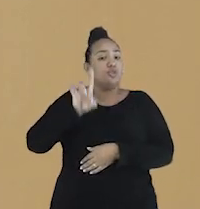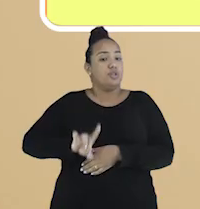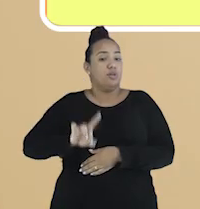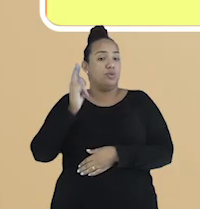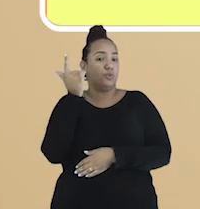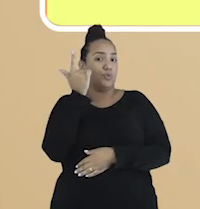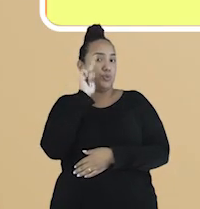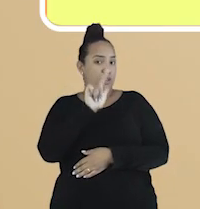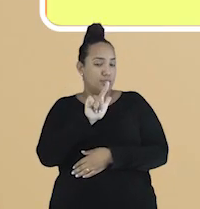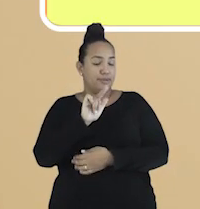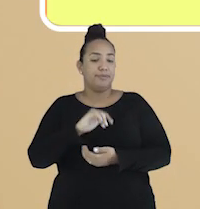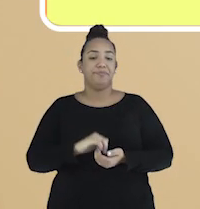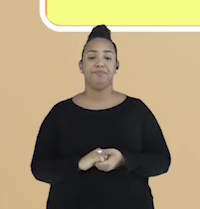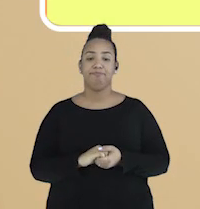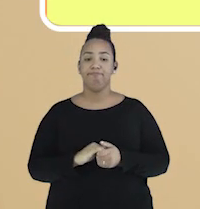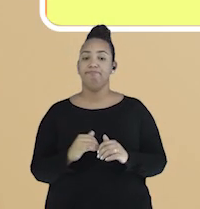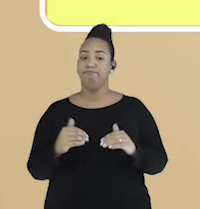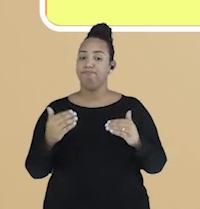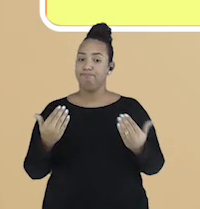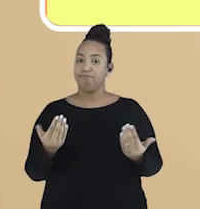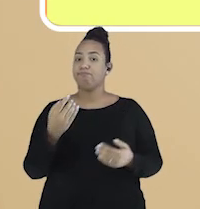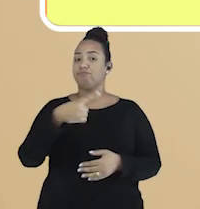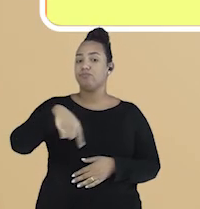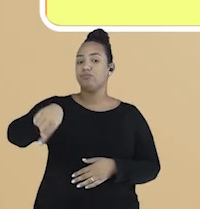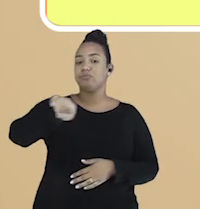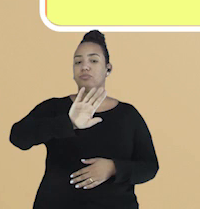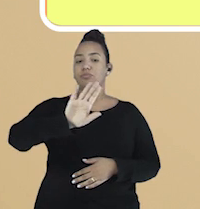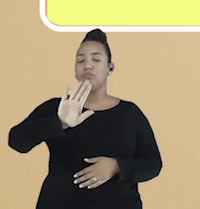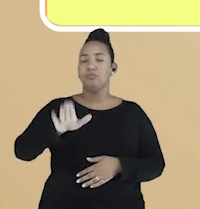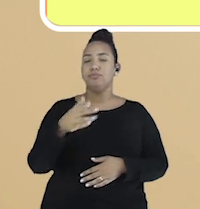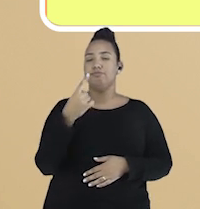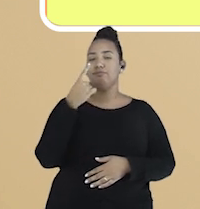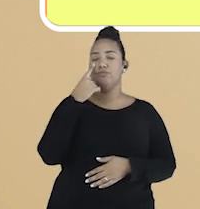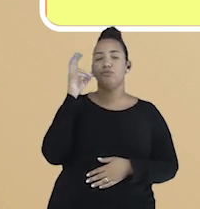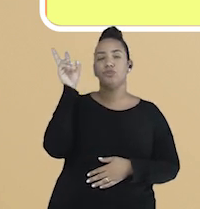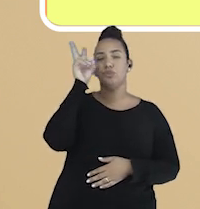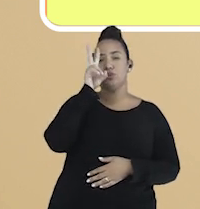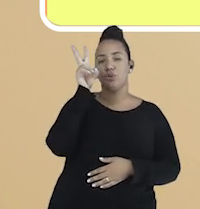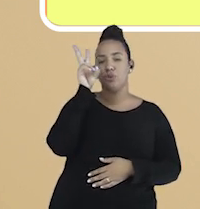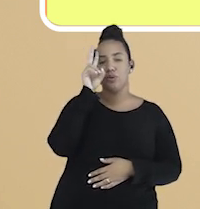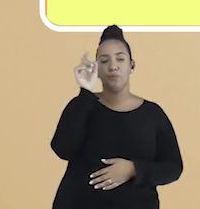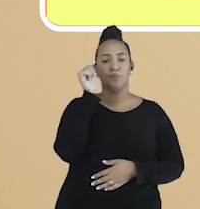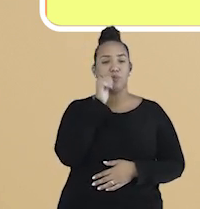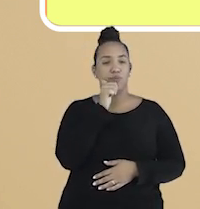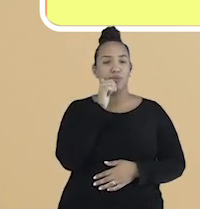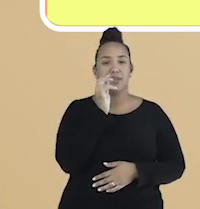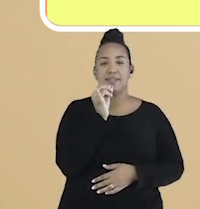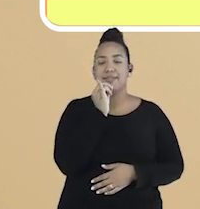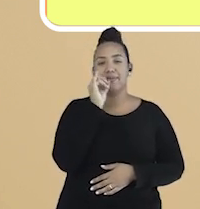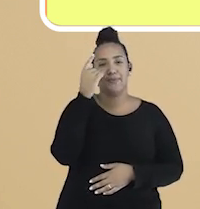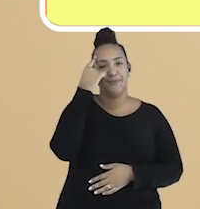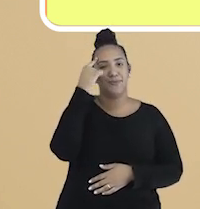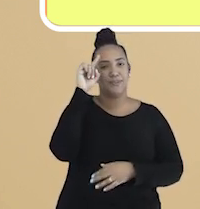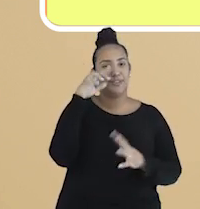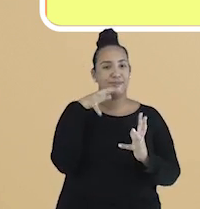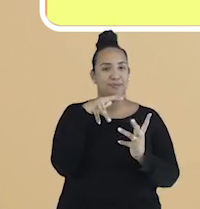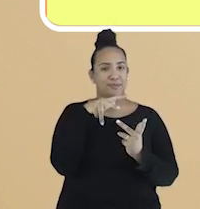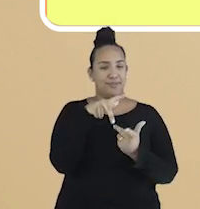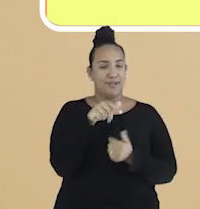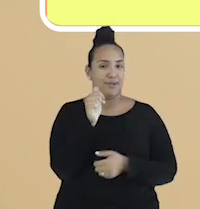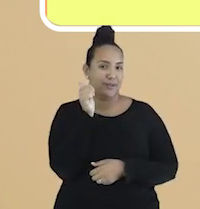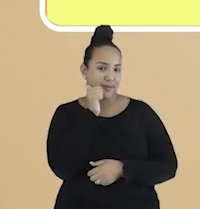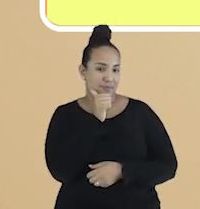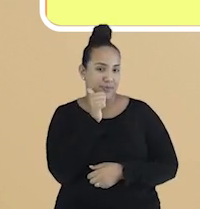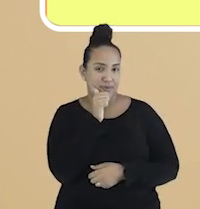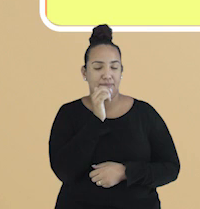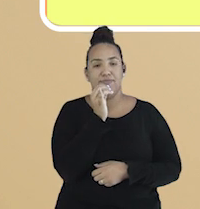hoje. Provavelmente você já ouviu alguma história sobre as mulheres no Dia Internacional da Mulher, seja